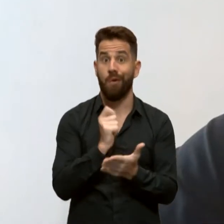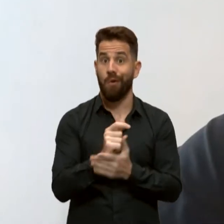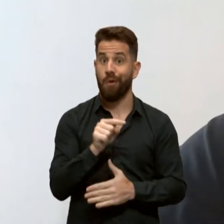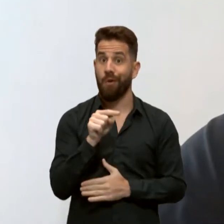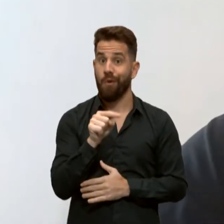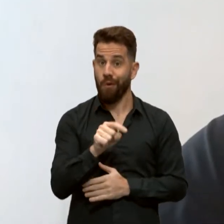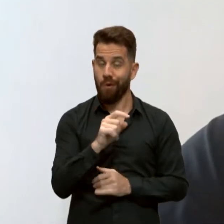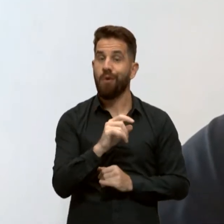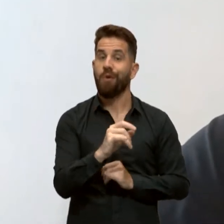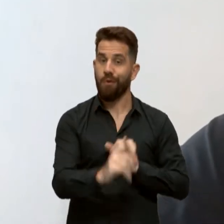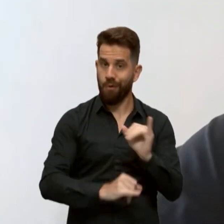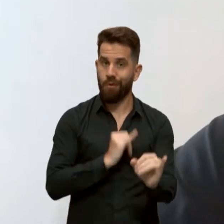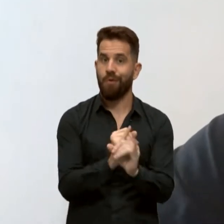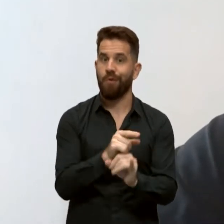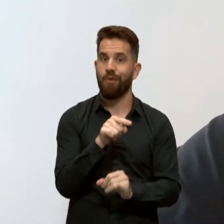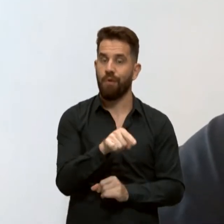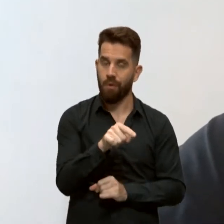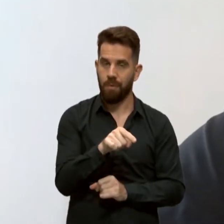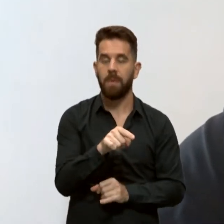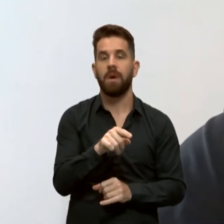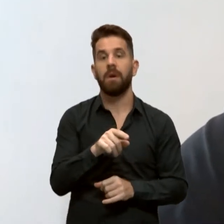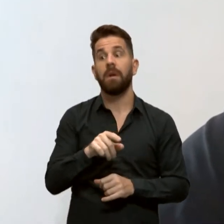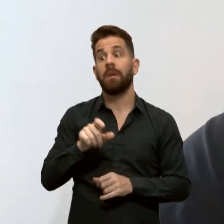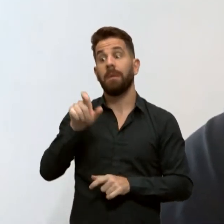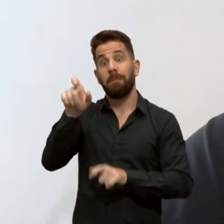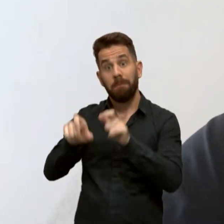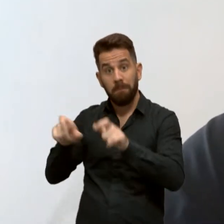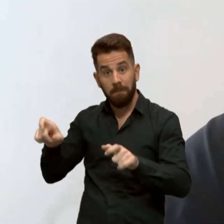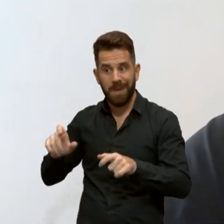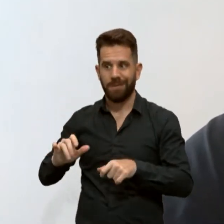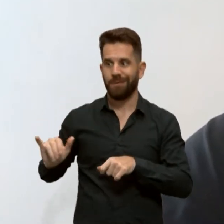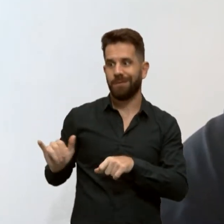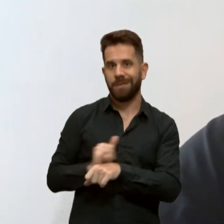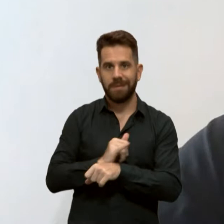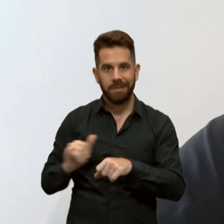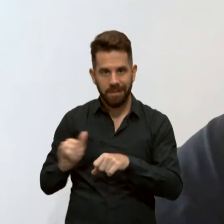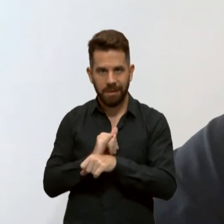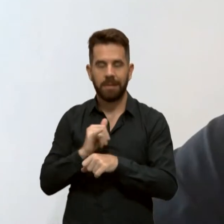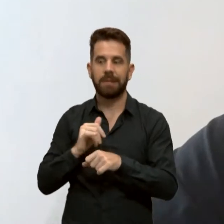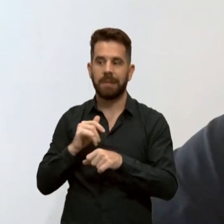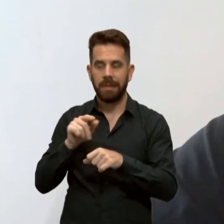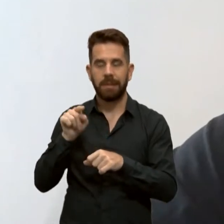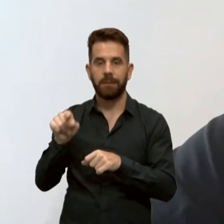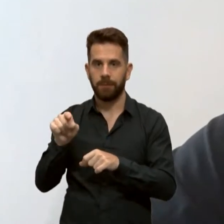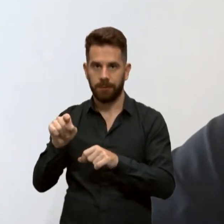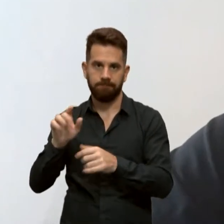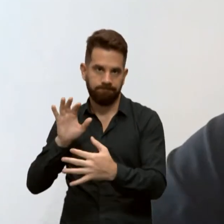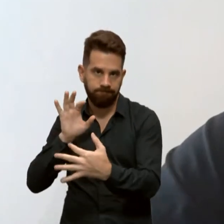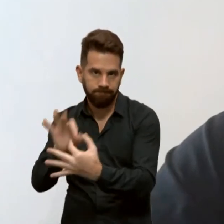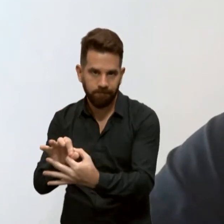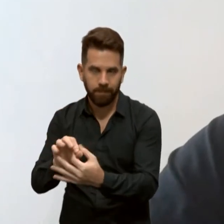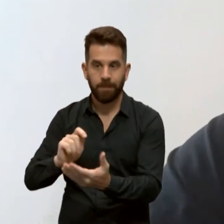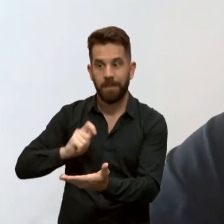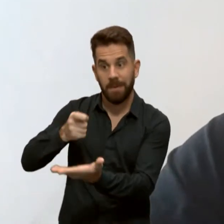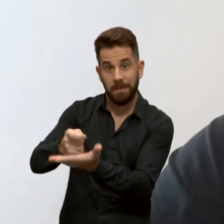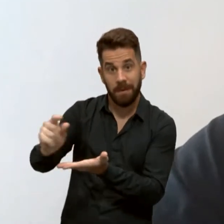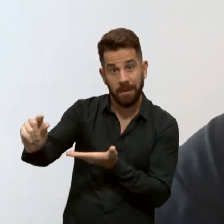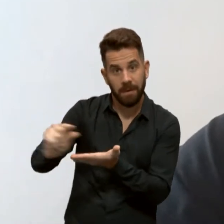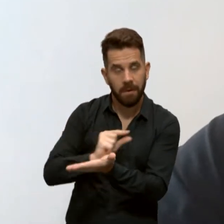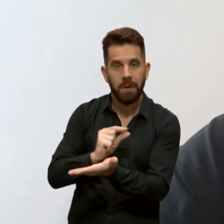olhando das lentes de quem elabora a estratégia de cashback, você dá um retorno em